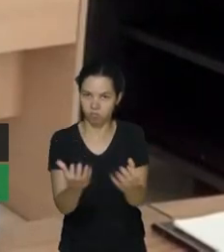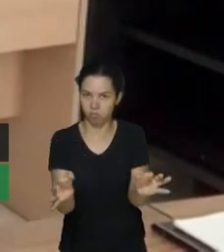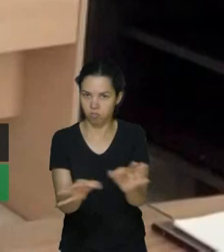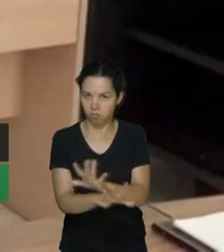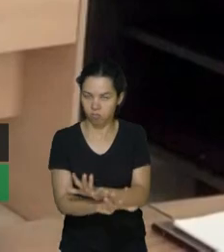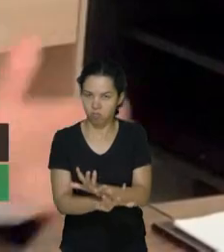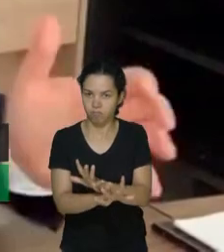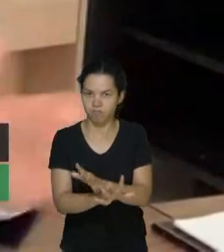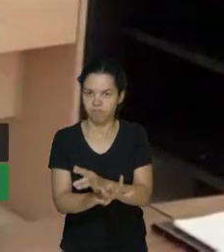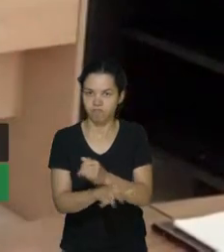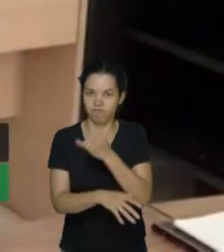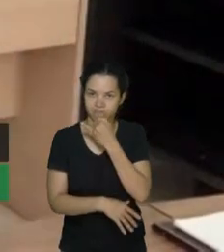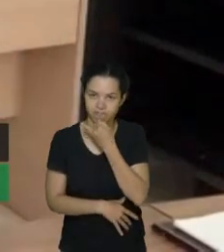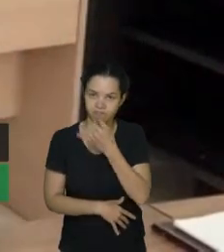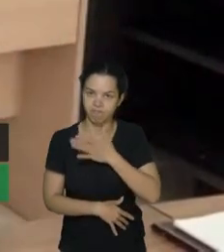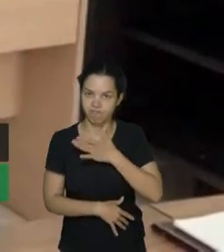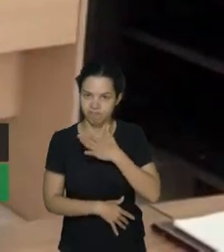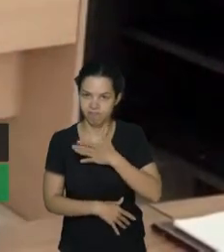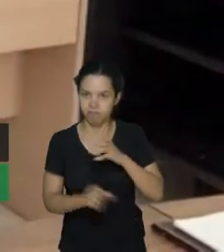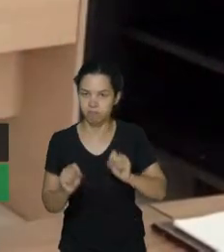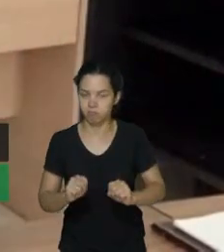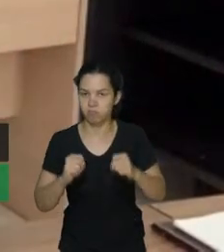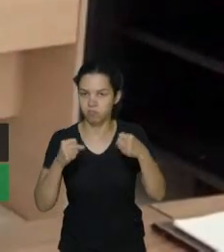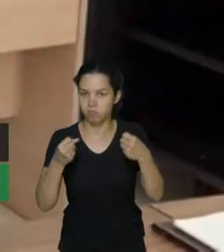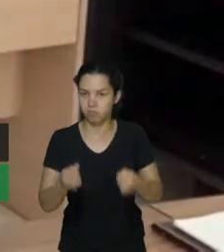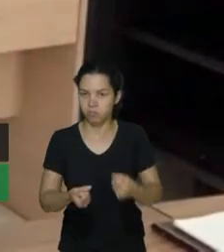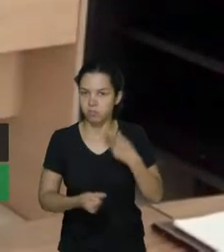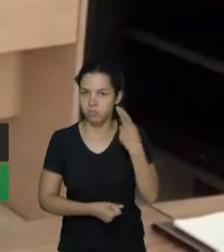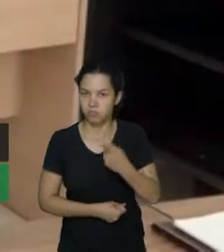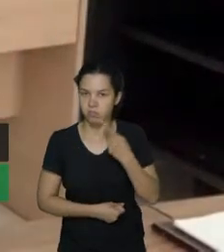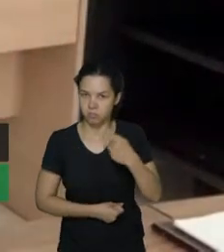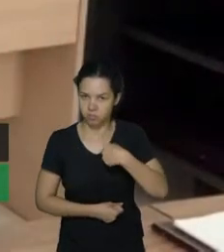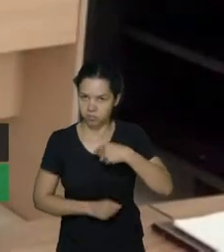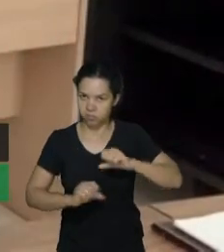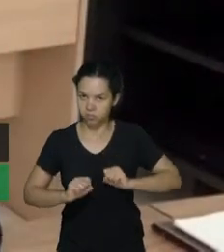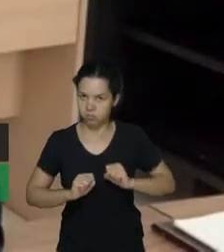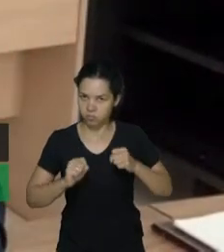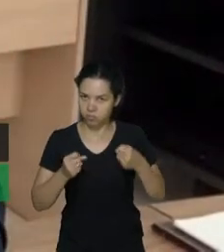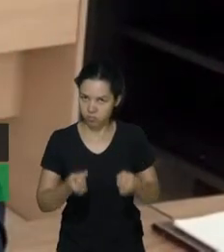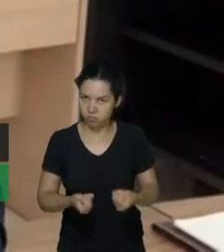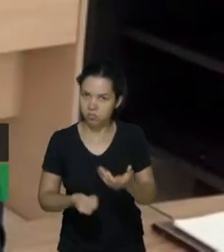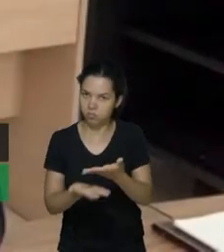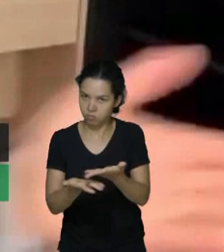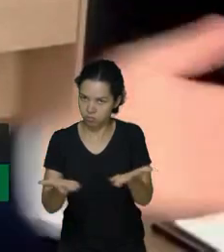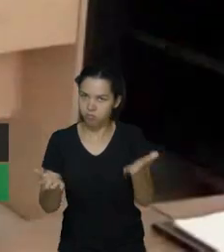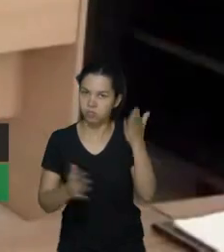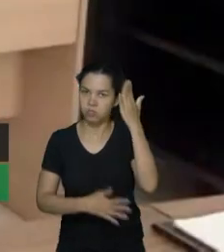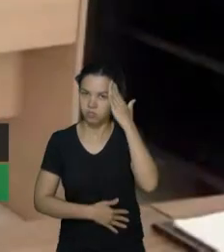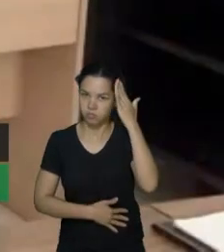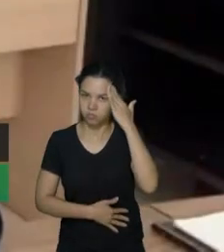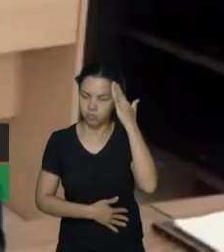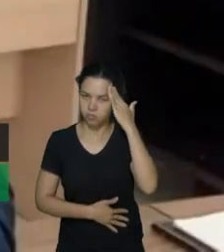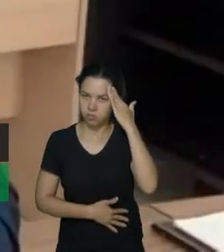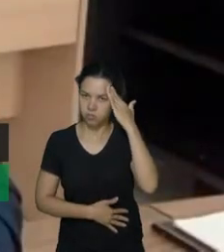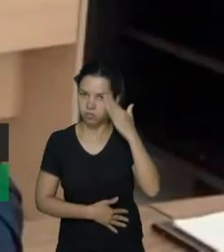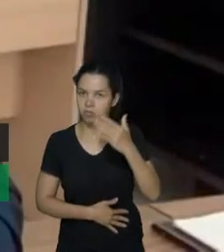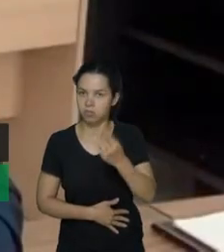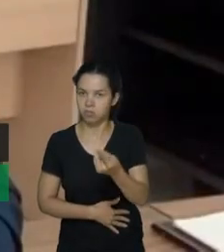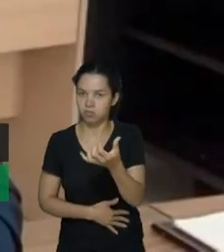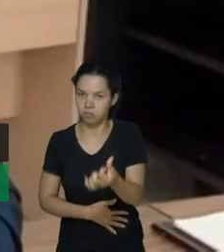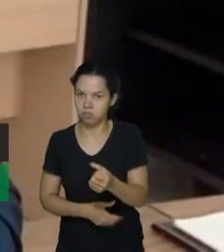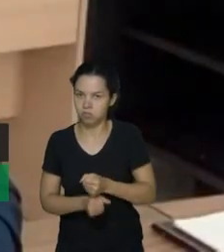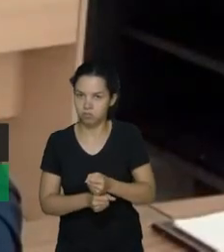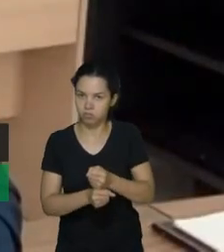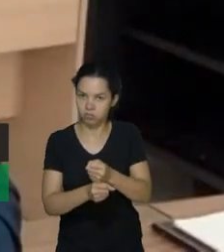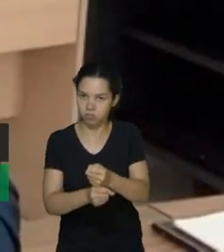mim, que sou um defensor parlamentar, que defendo, e vocês sabem aí, em todos esses 16 anos que